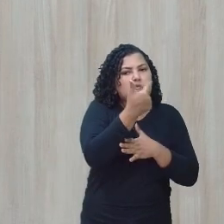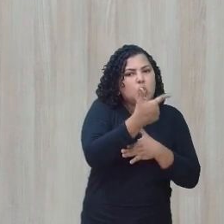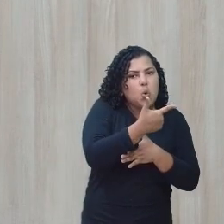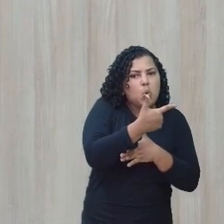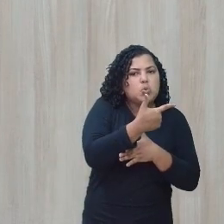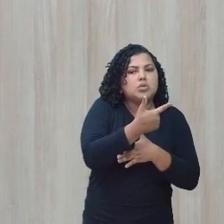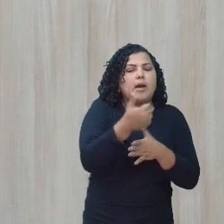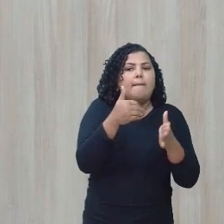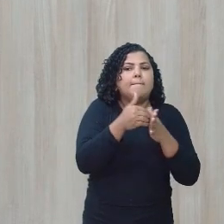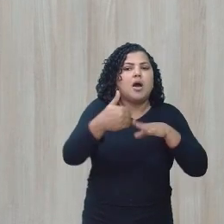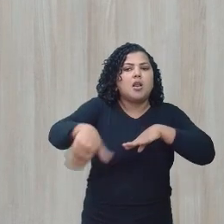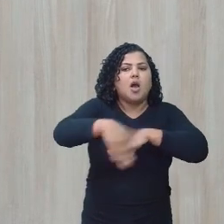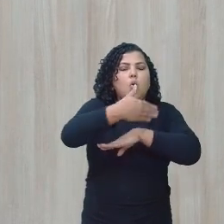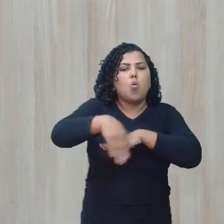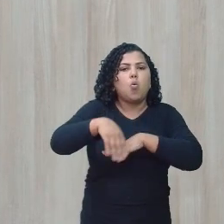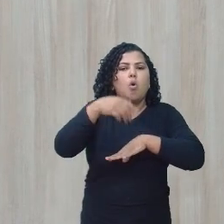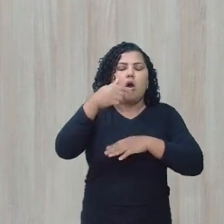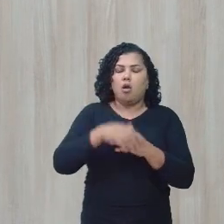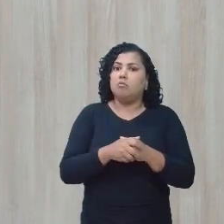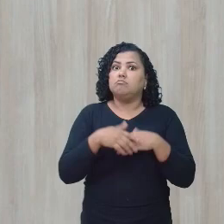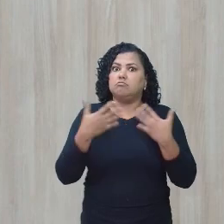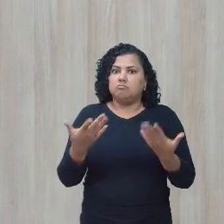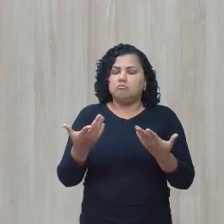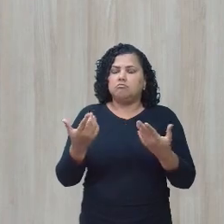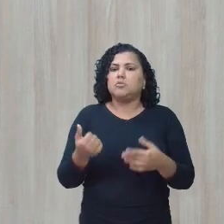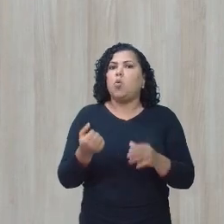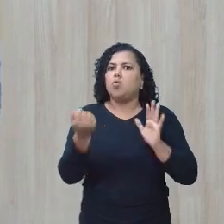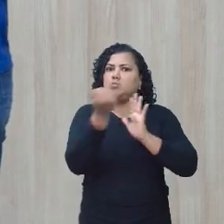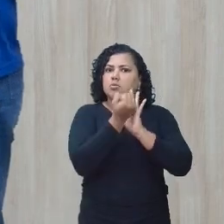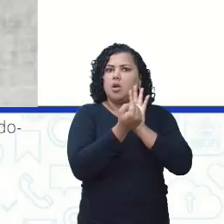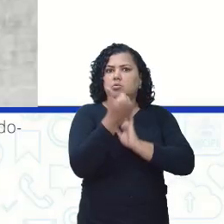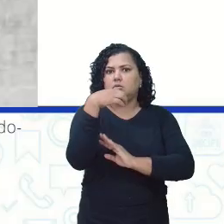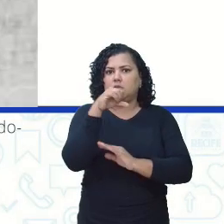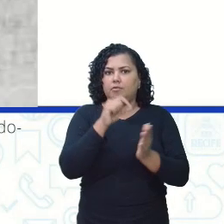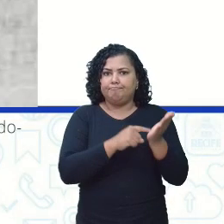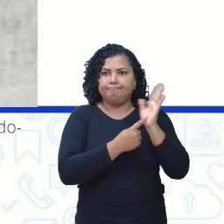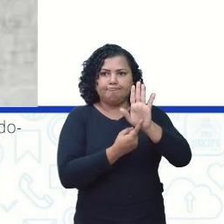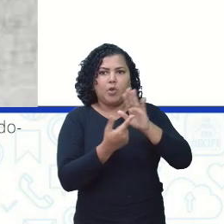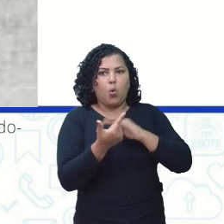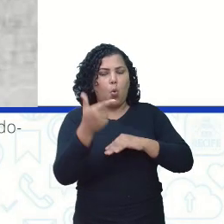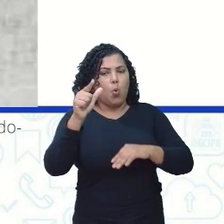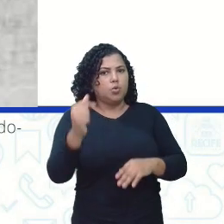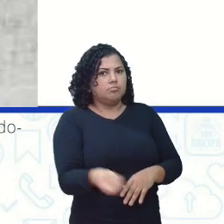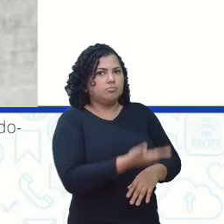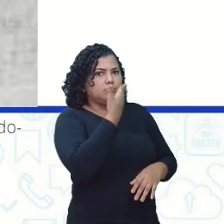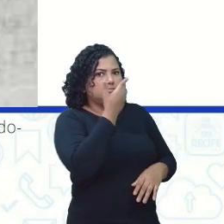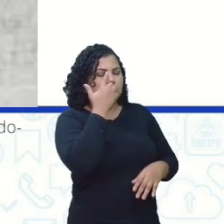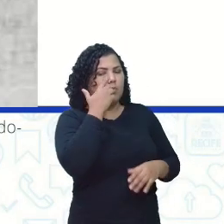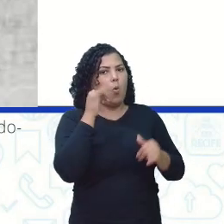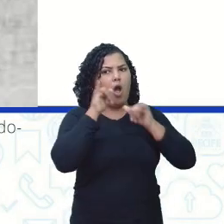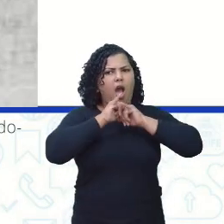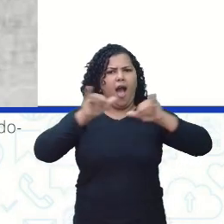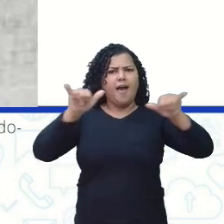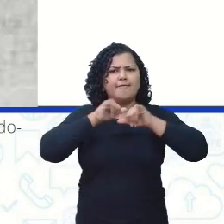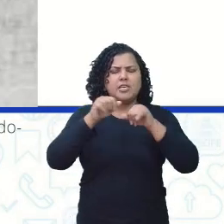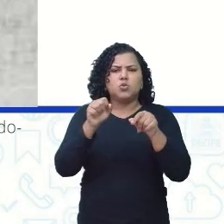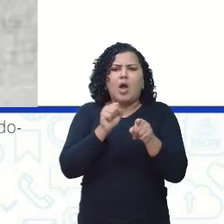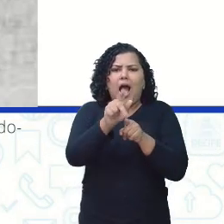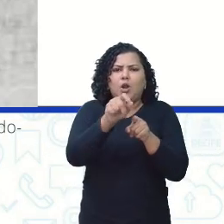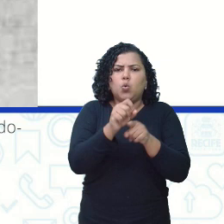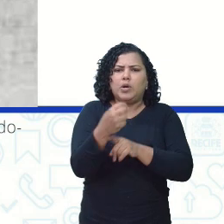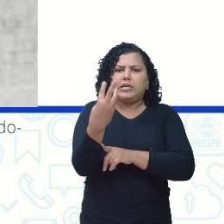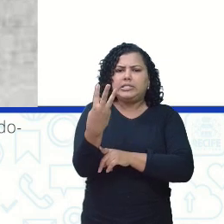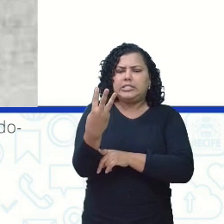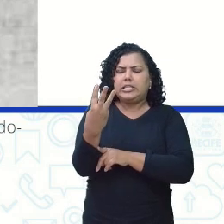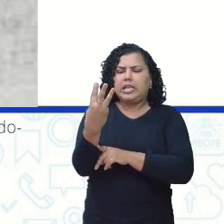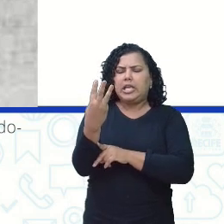tá certo? Então, vou mostrar o outro aqui para vocês. Aviso diversos. Aluga-se 3 escravos para